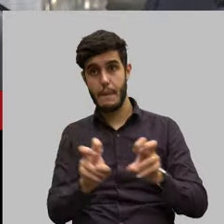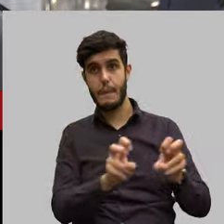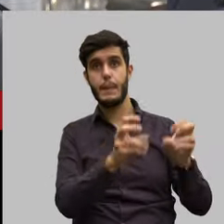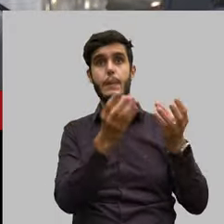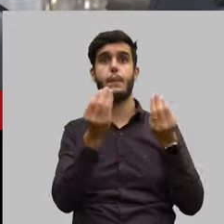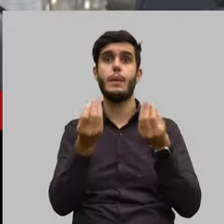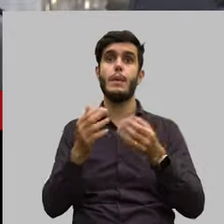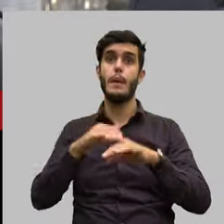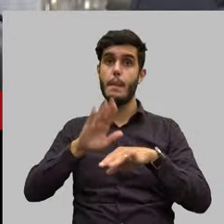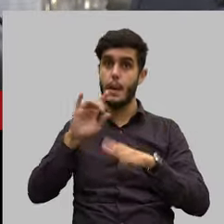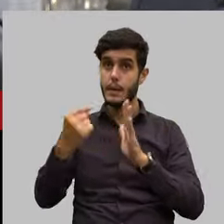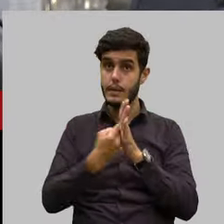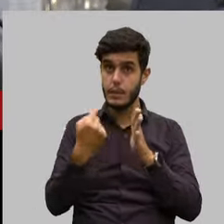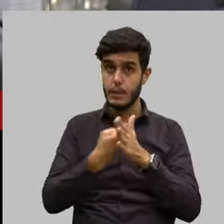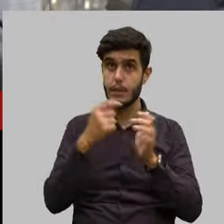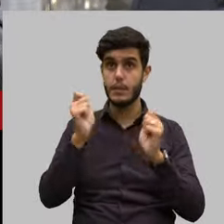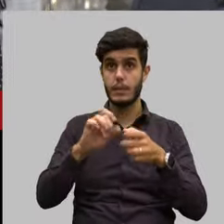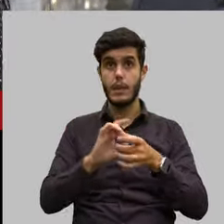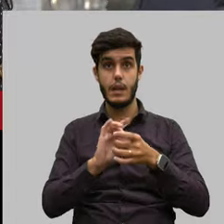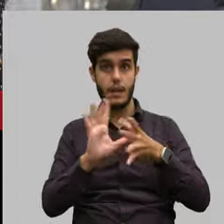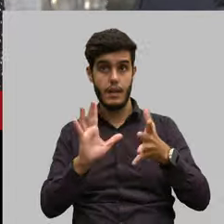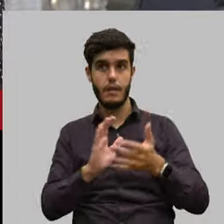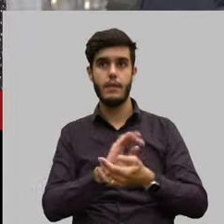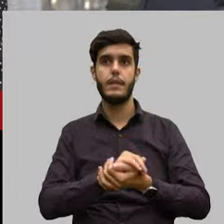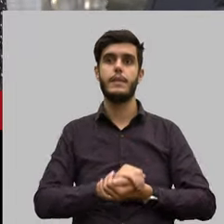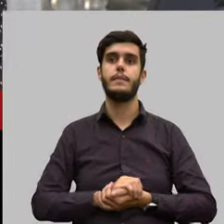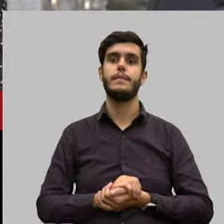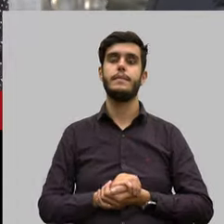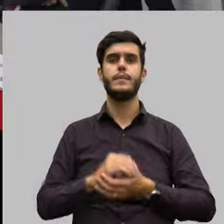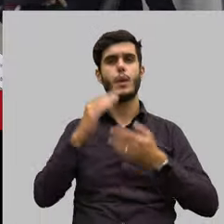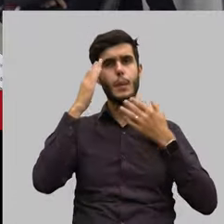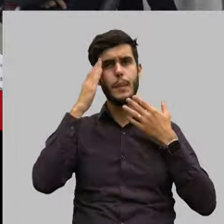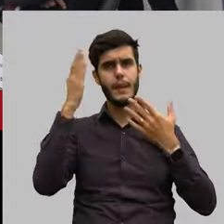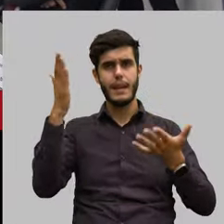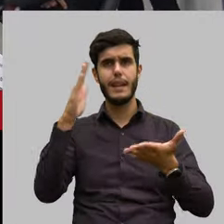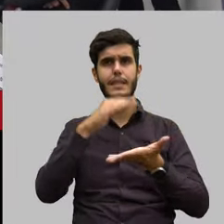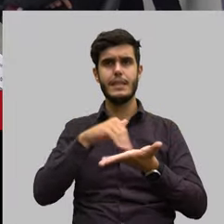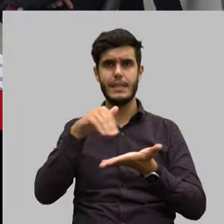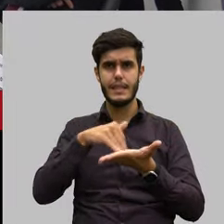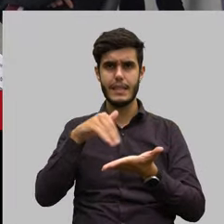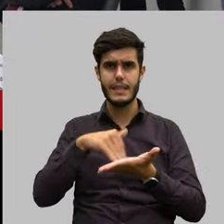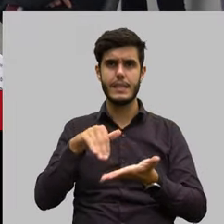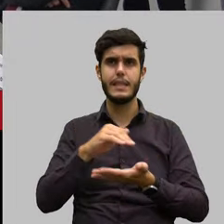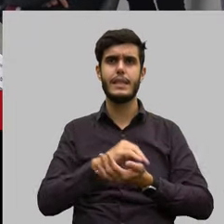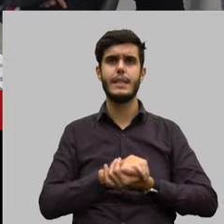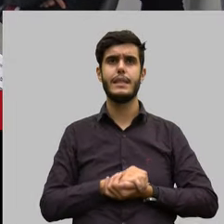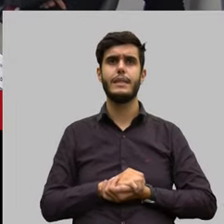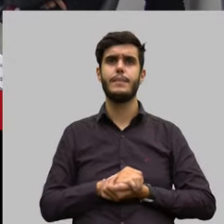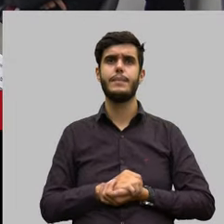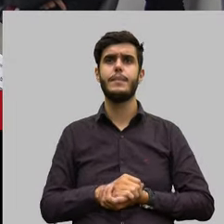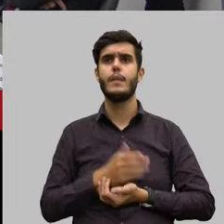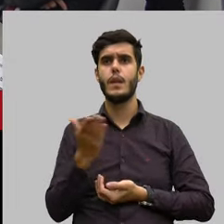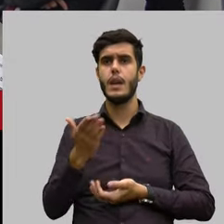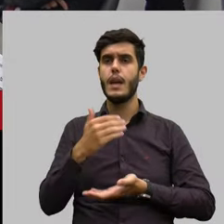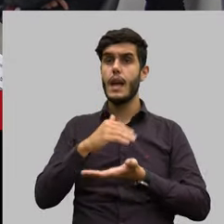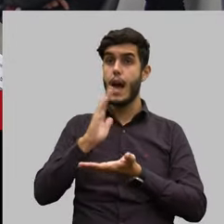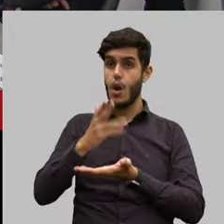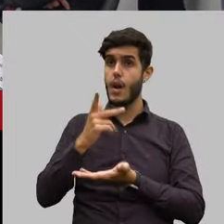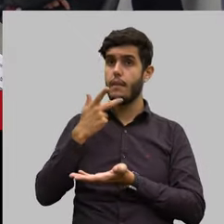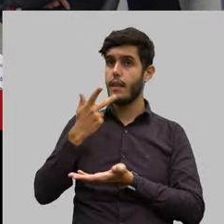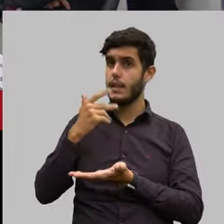maiores perguntas Obrigado secretária passo a palavra agora para o nosso secretário